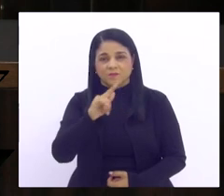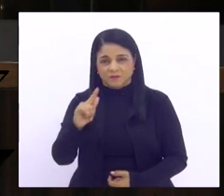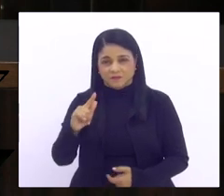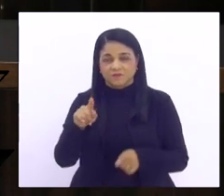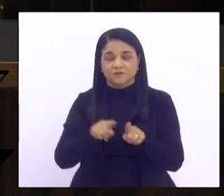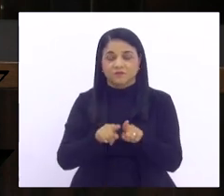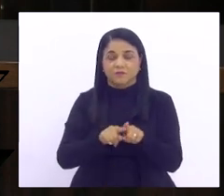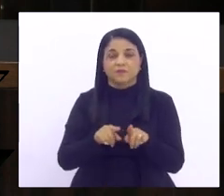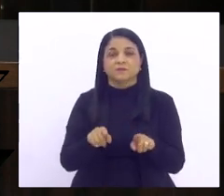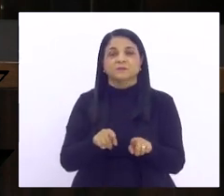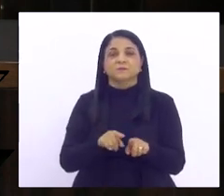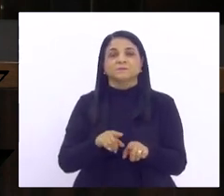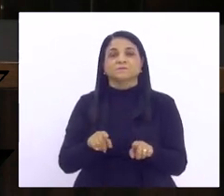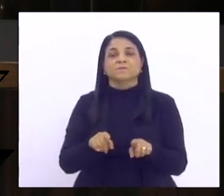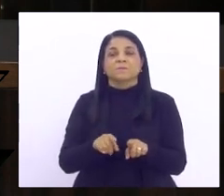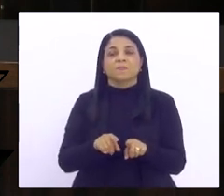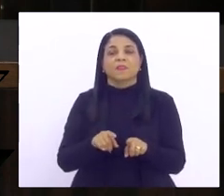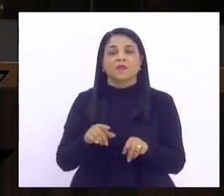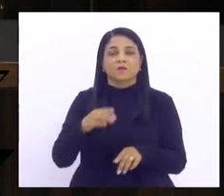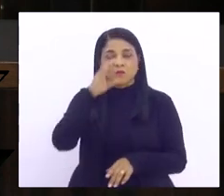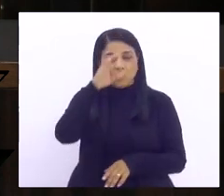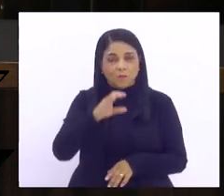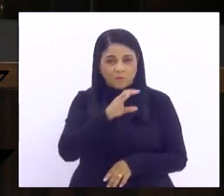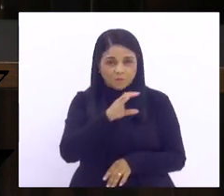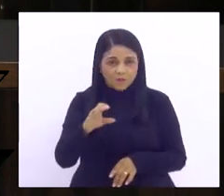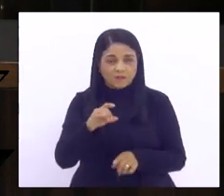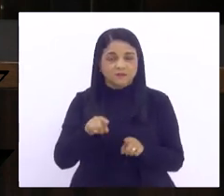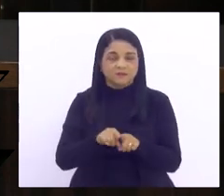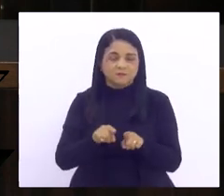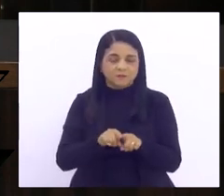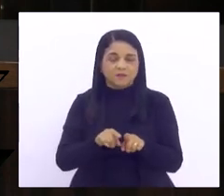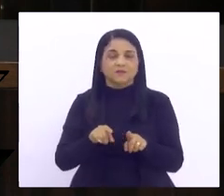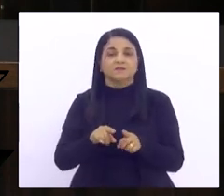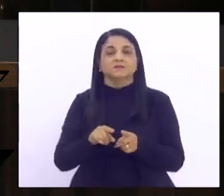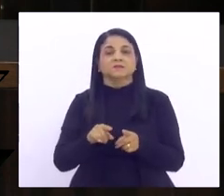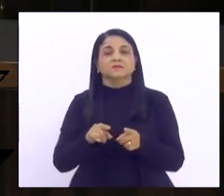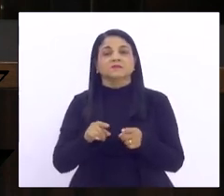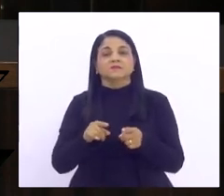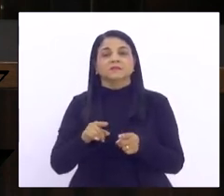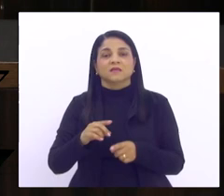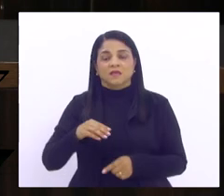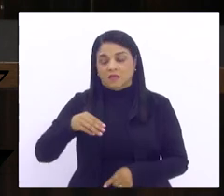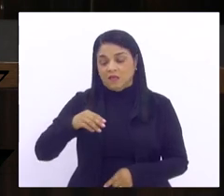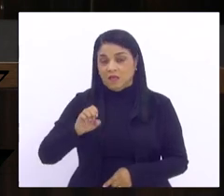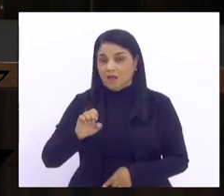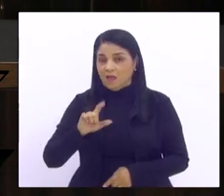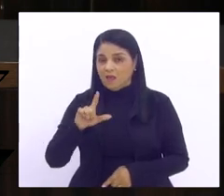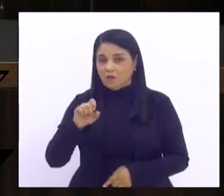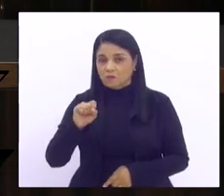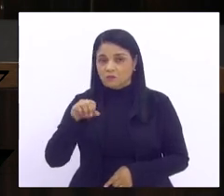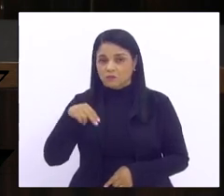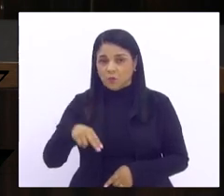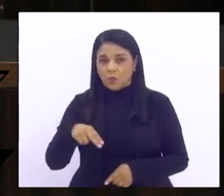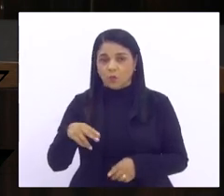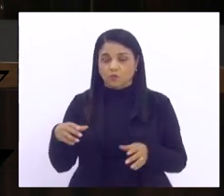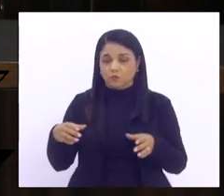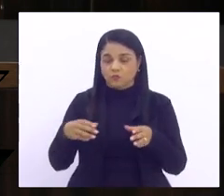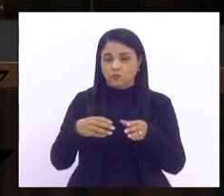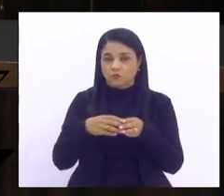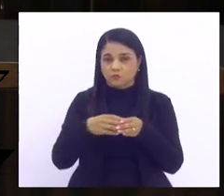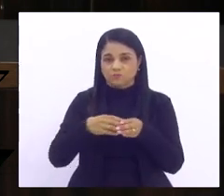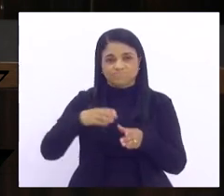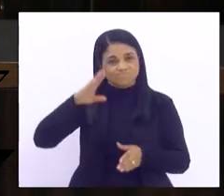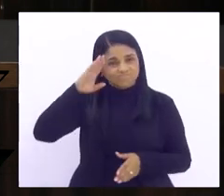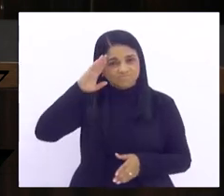dos Santos, e do senhor Elcio da Silva, comandante da Brigada de Veteranos Ninho das Águias.